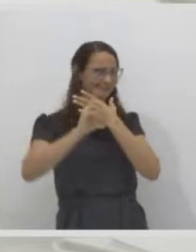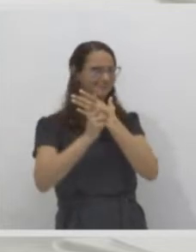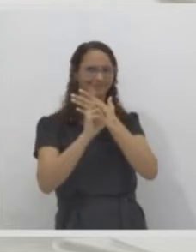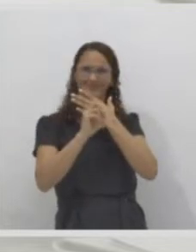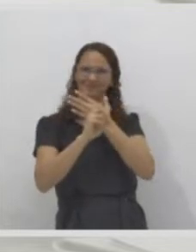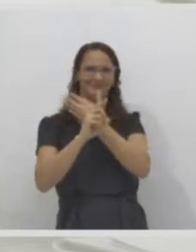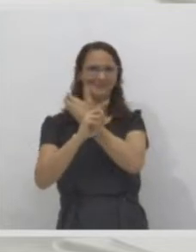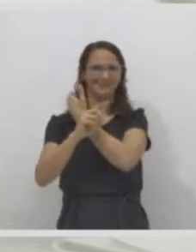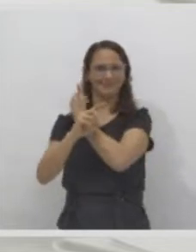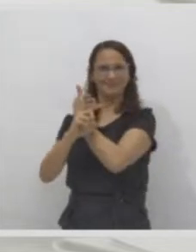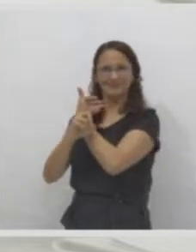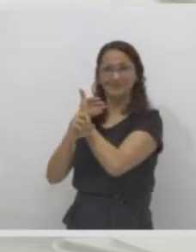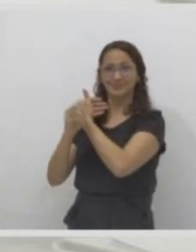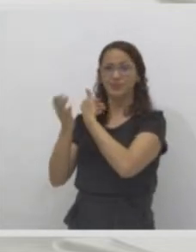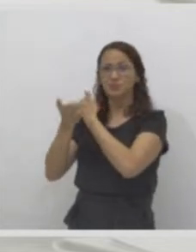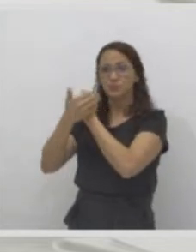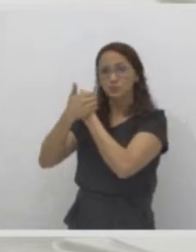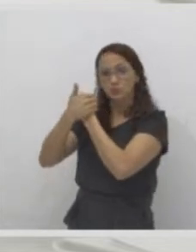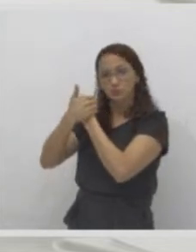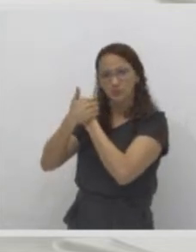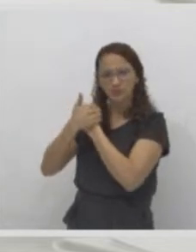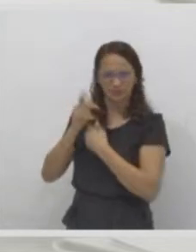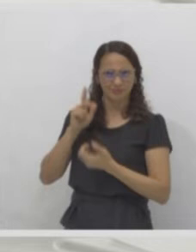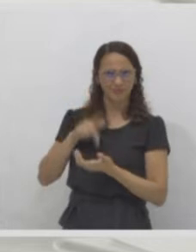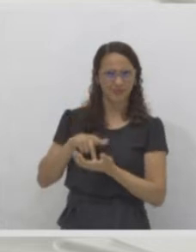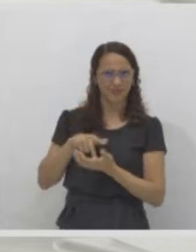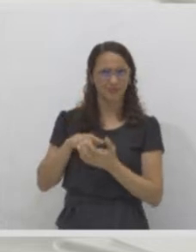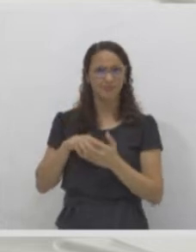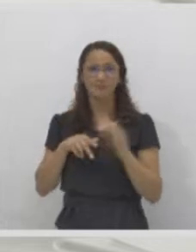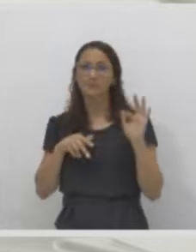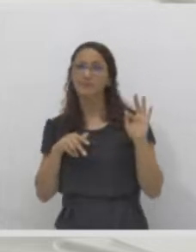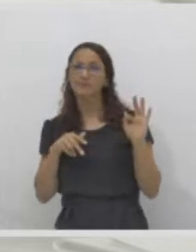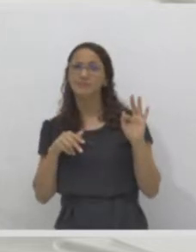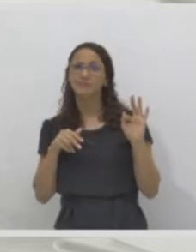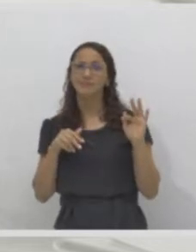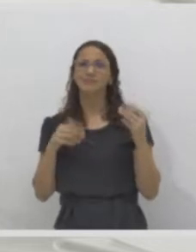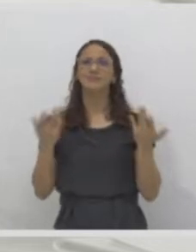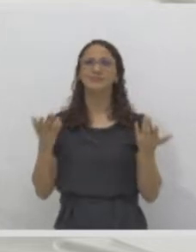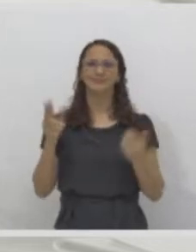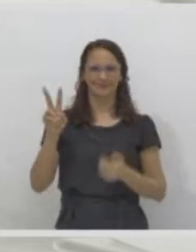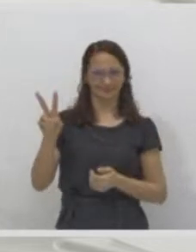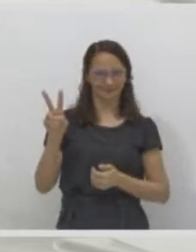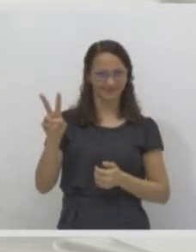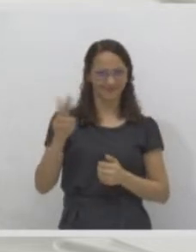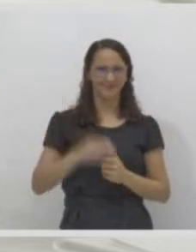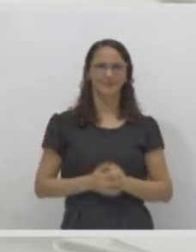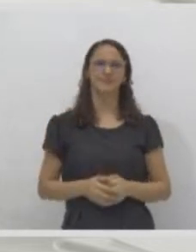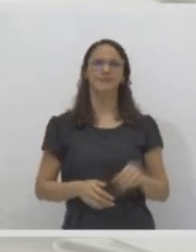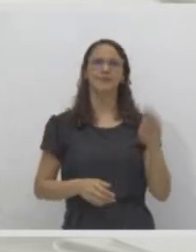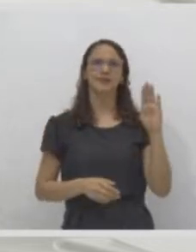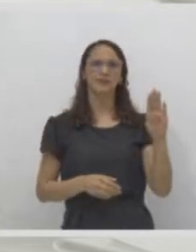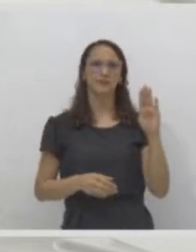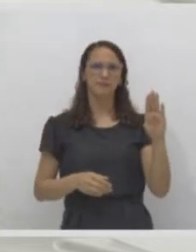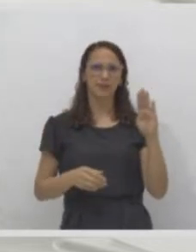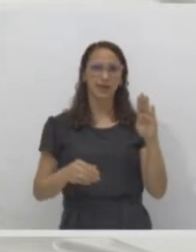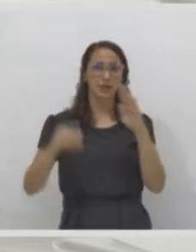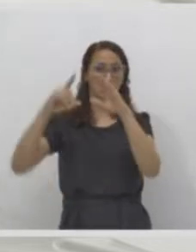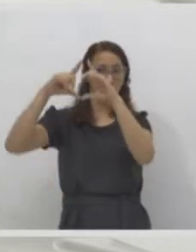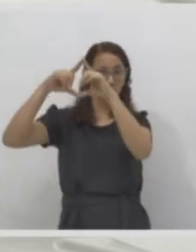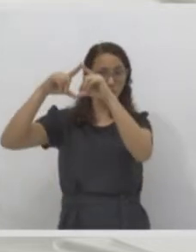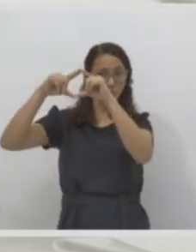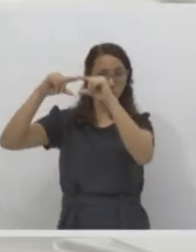possível vê-la. Essa é verdadeira. A letra B. A fase de lua crescente ocorre